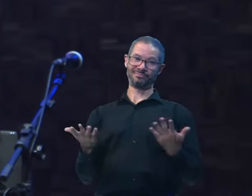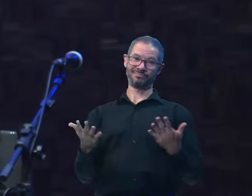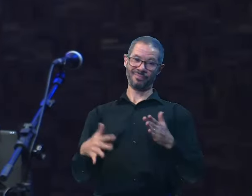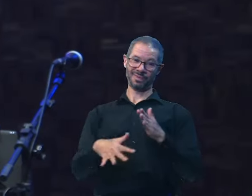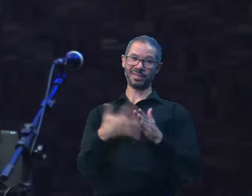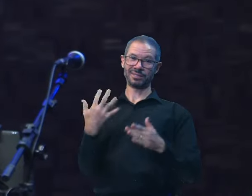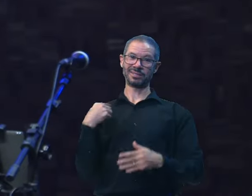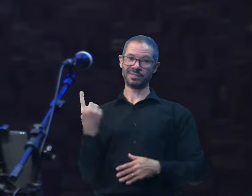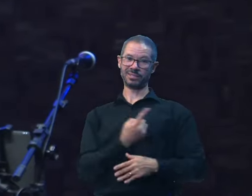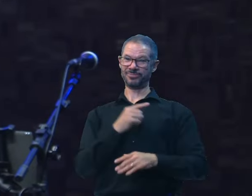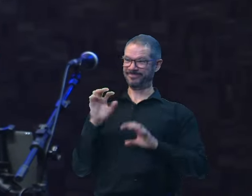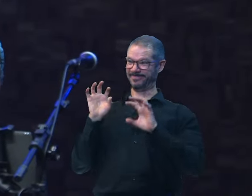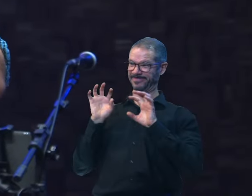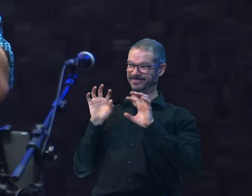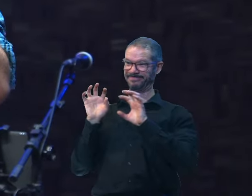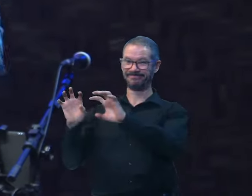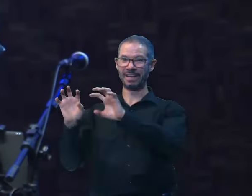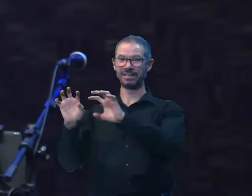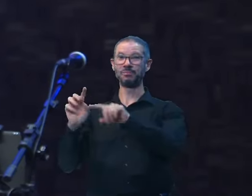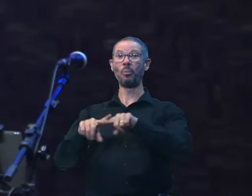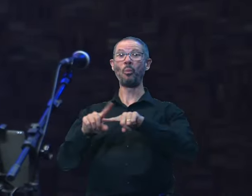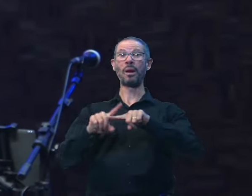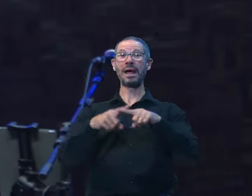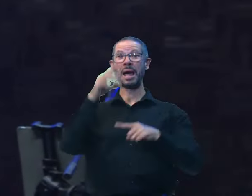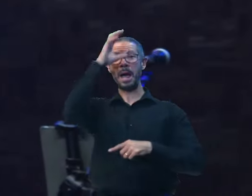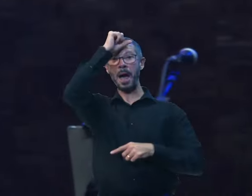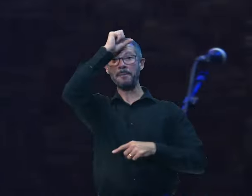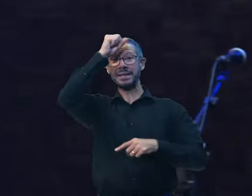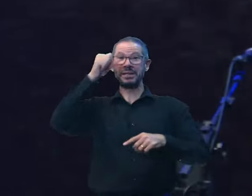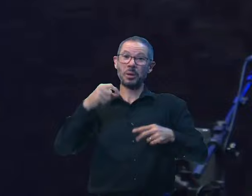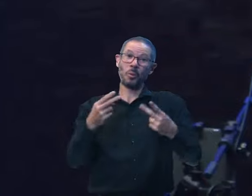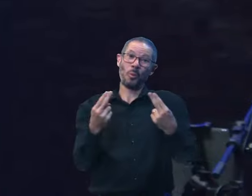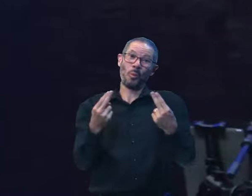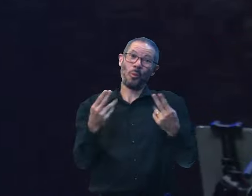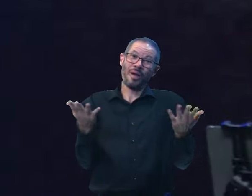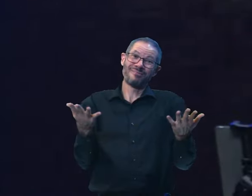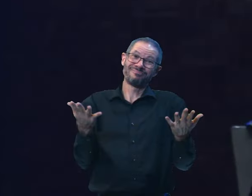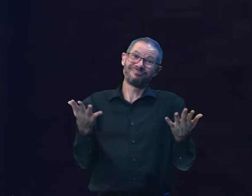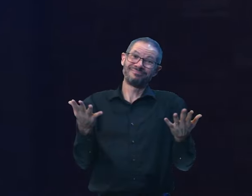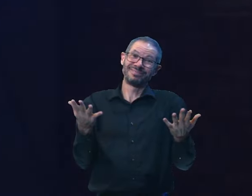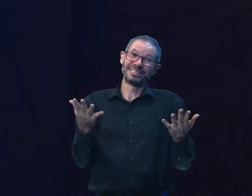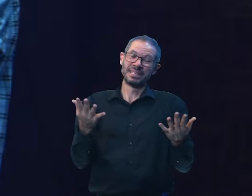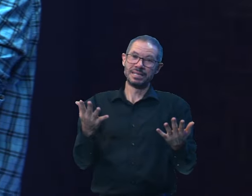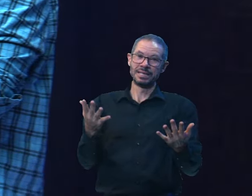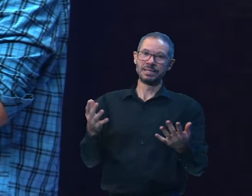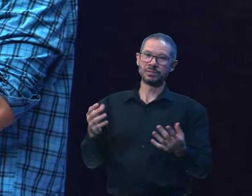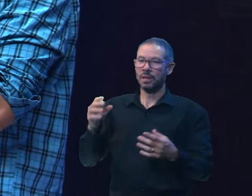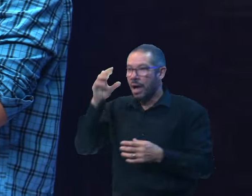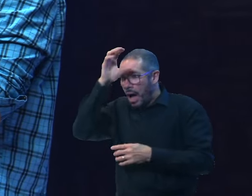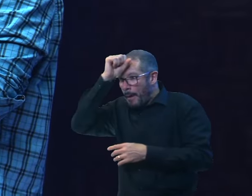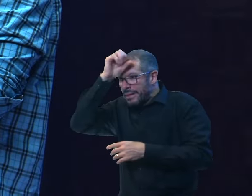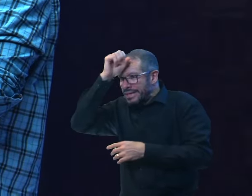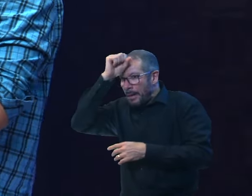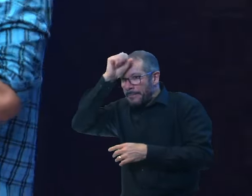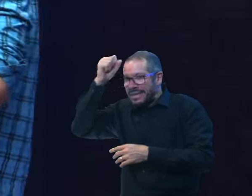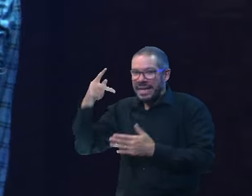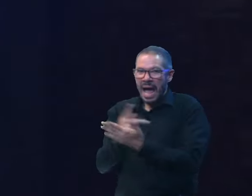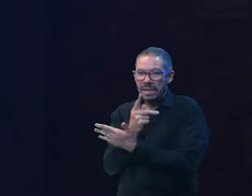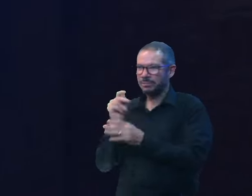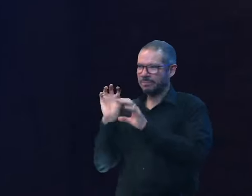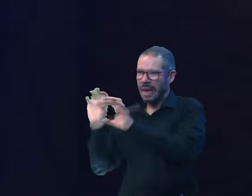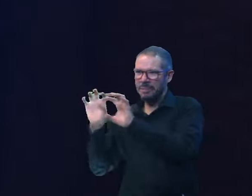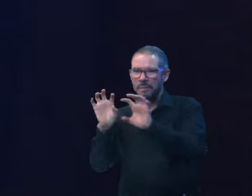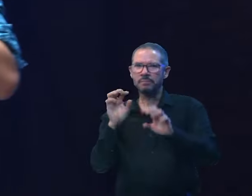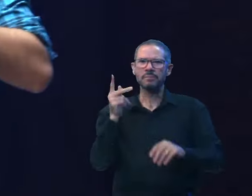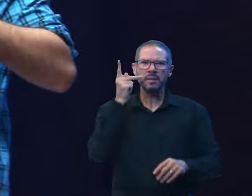Muitas vezes nós ferimos porque a gente aprendeu desse jeito. E a gente só reproduz o que foi feito conosco. Meu pai